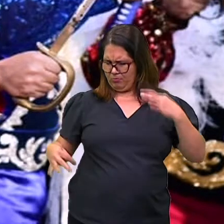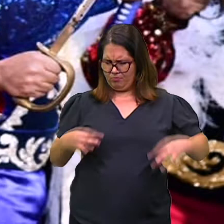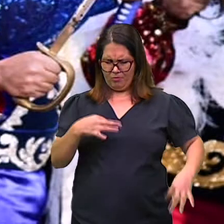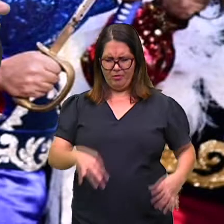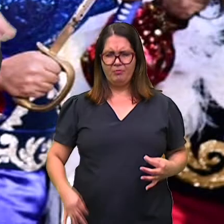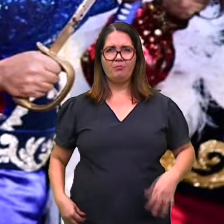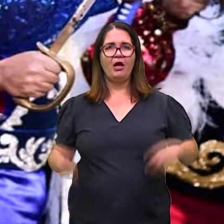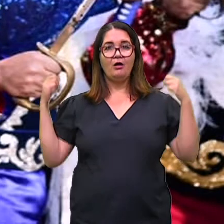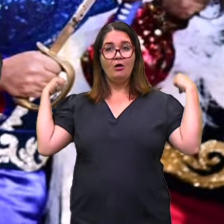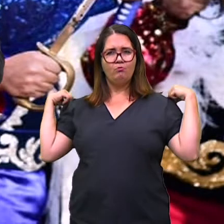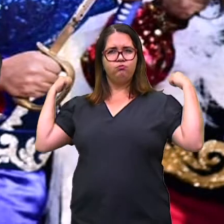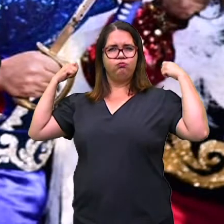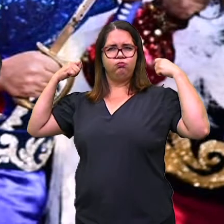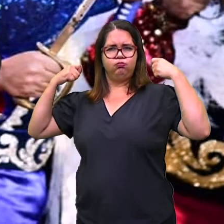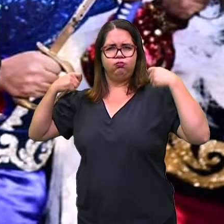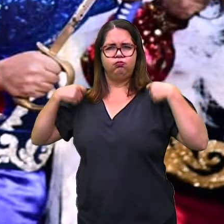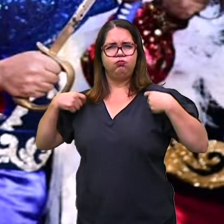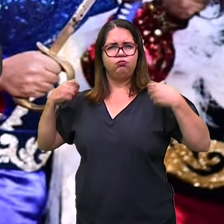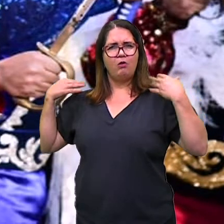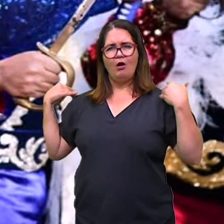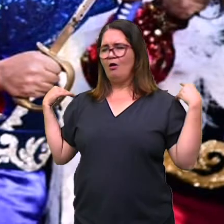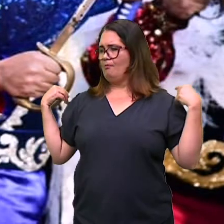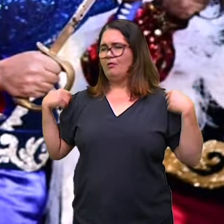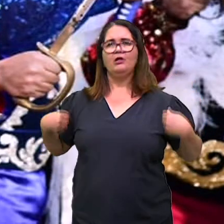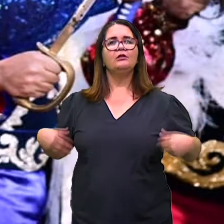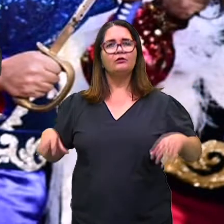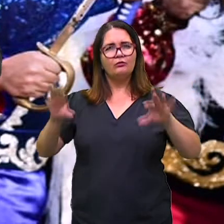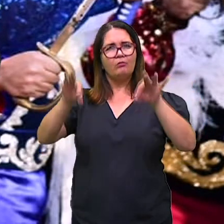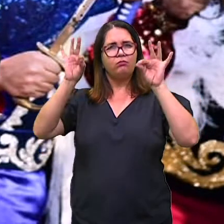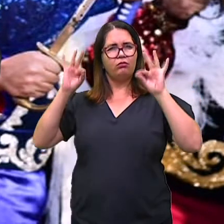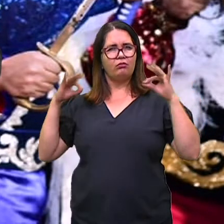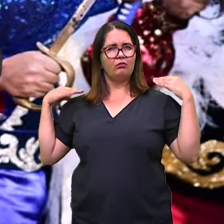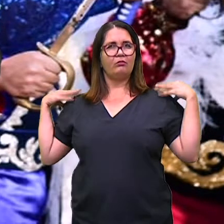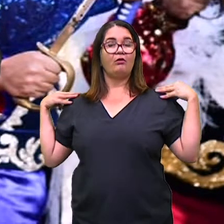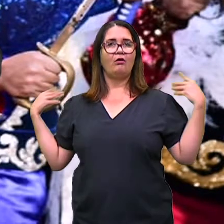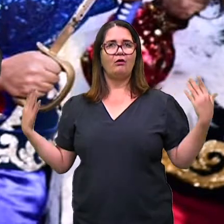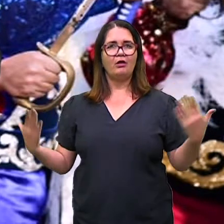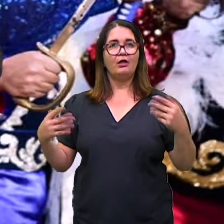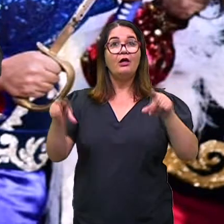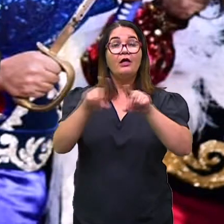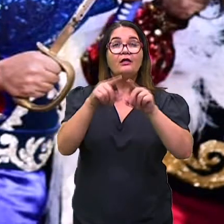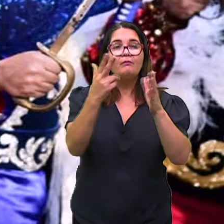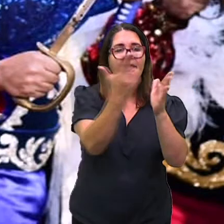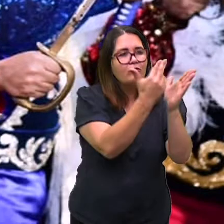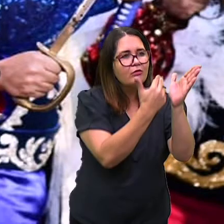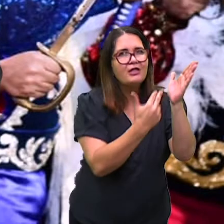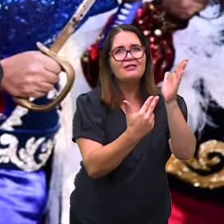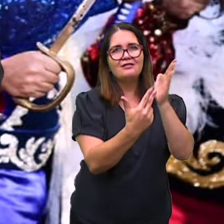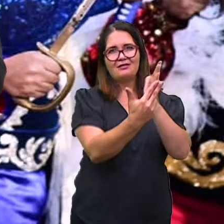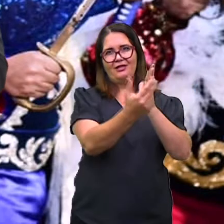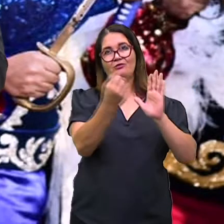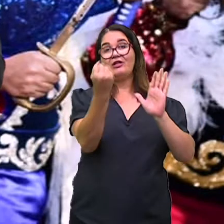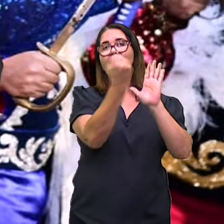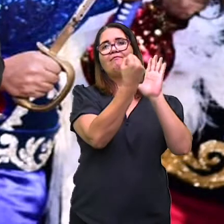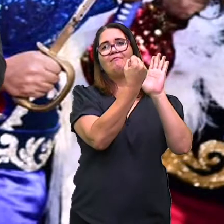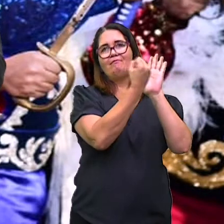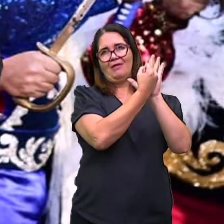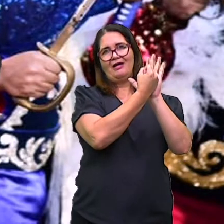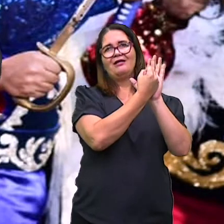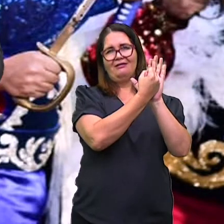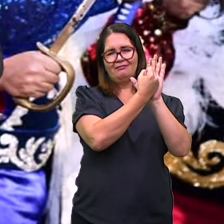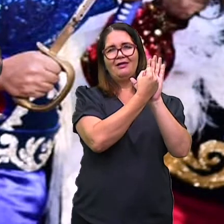e cravejados de lantejoulas multicores, formando desenhos simbólicos das suas crenças, como